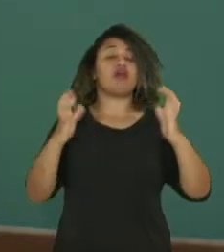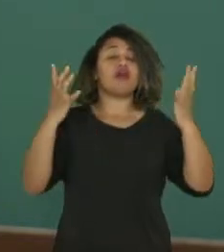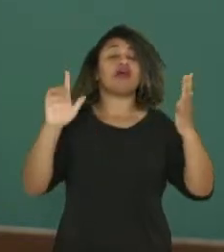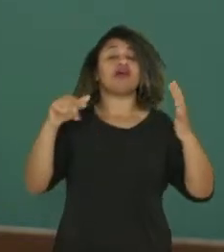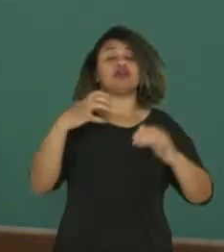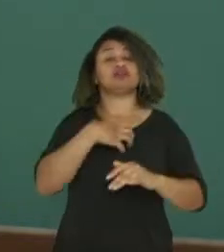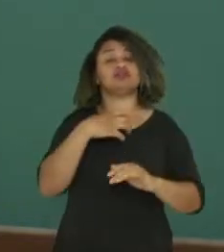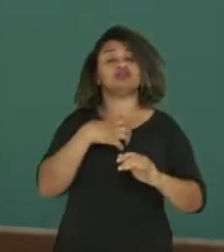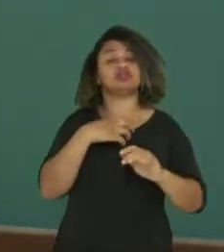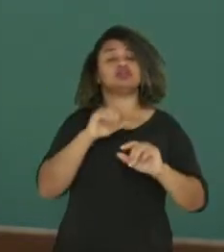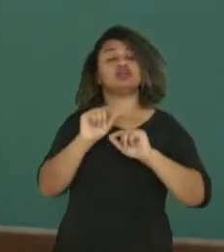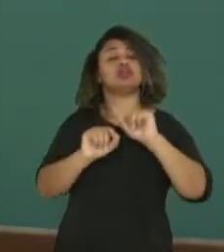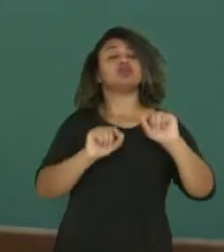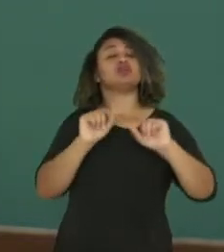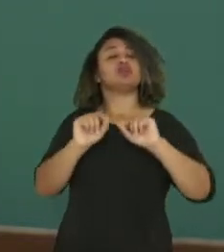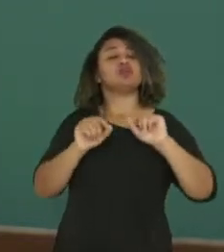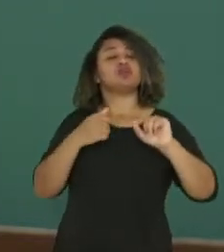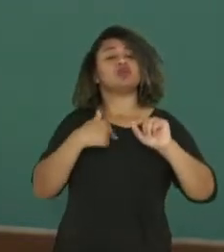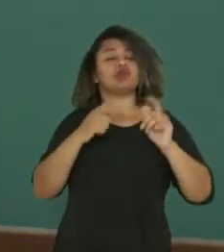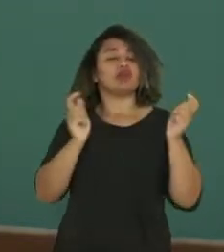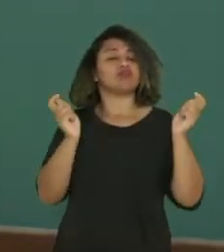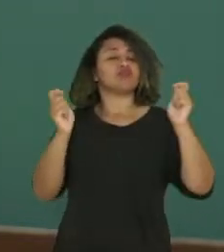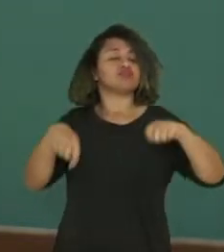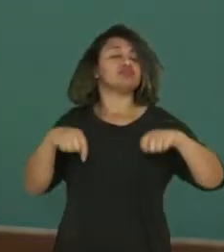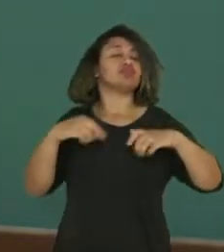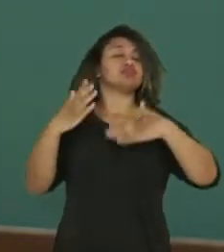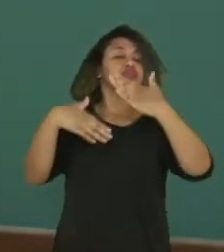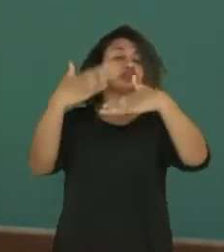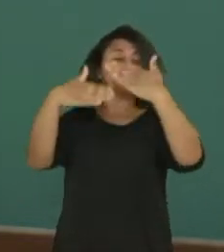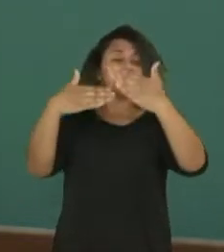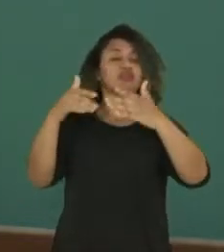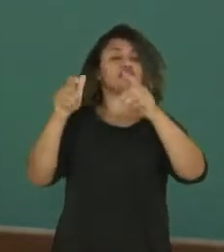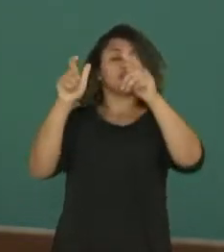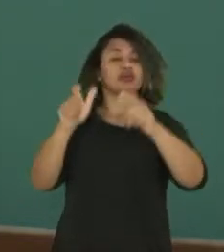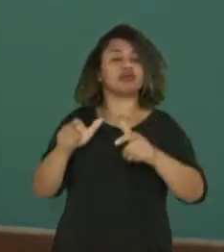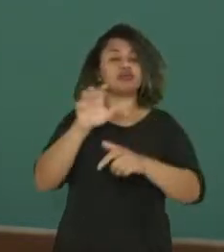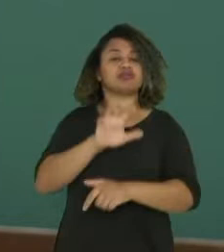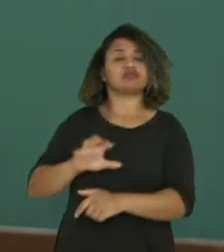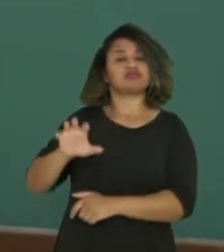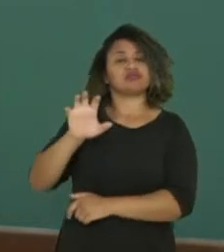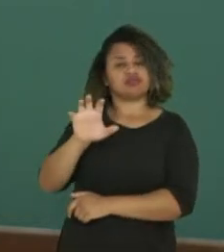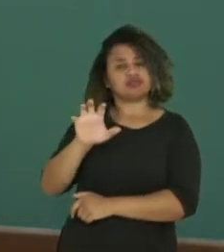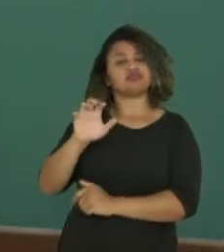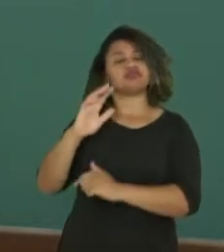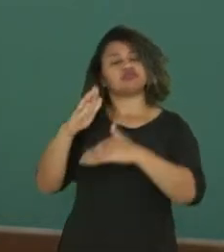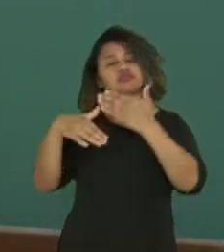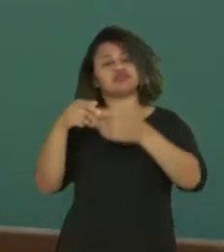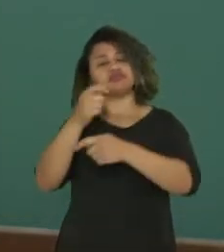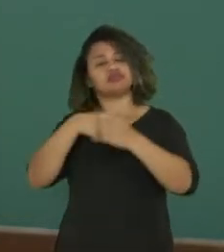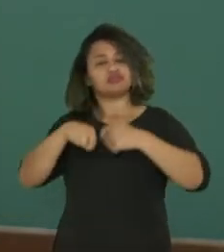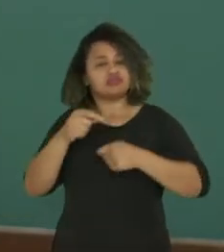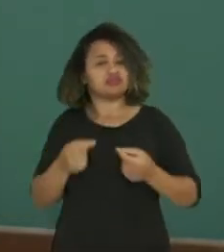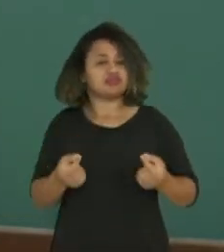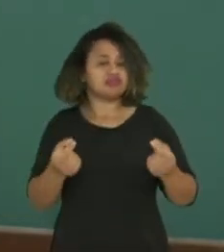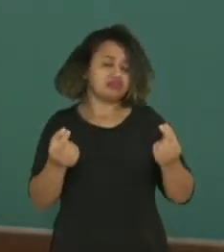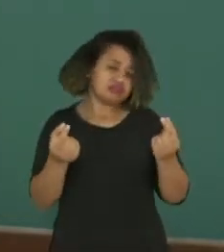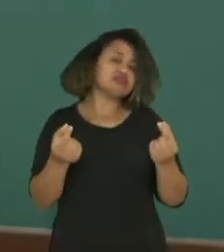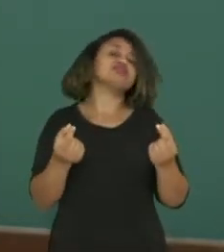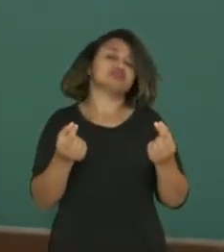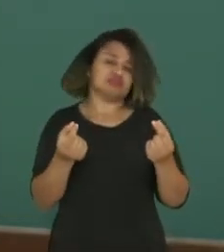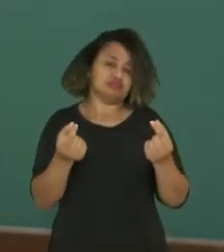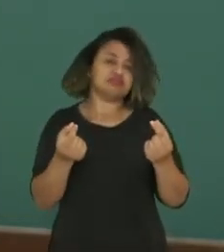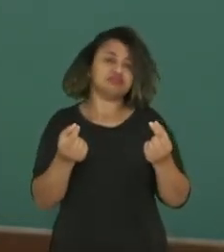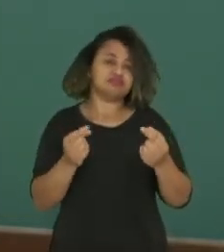forma de potencializar esse desenvolvimento local, né? O desenvolvimento financeiro,